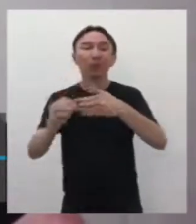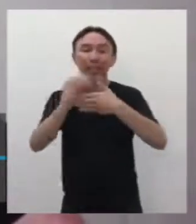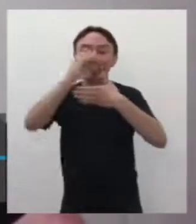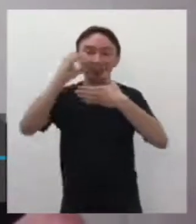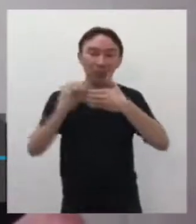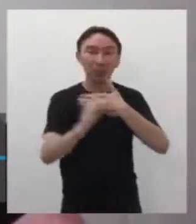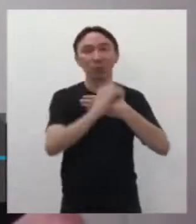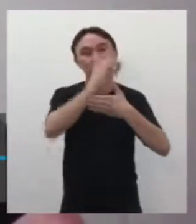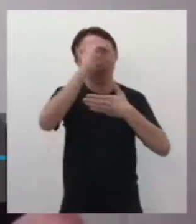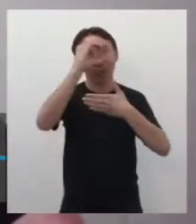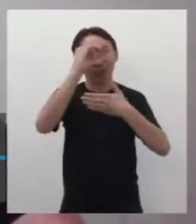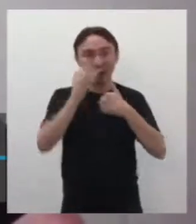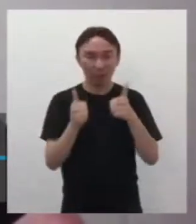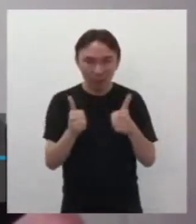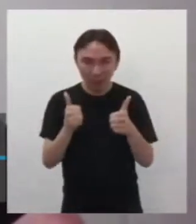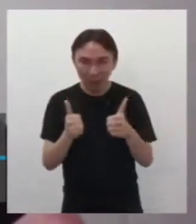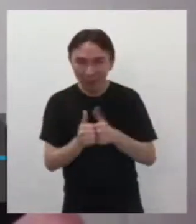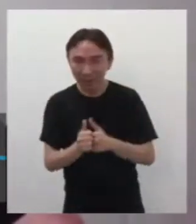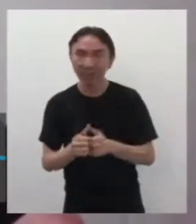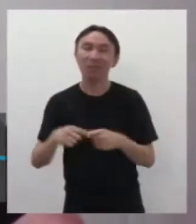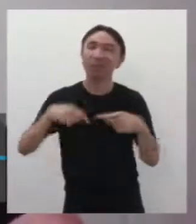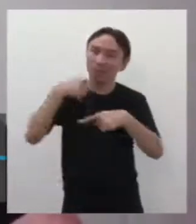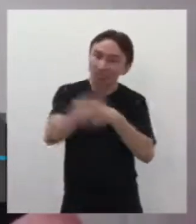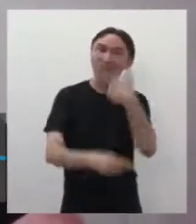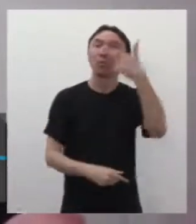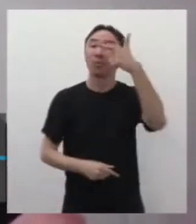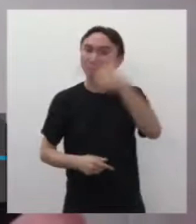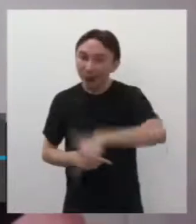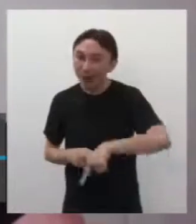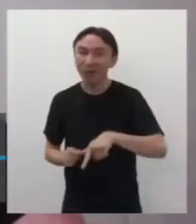gente divulga os próximos programas.